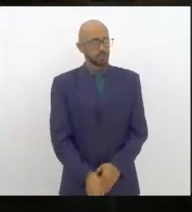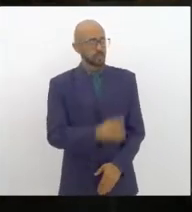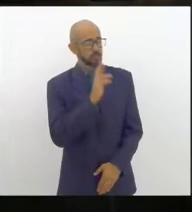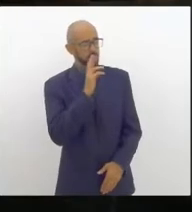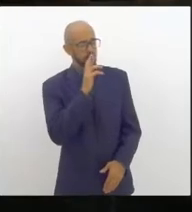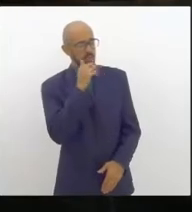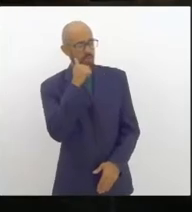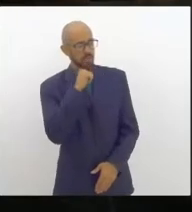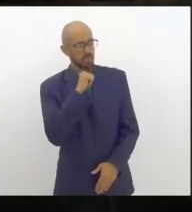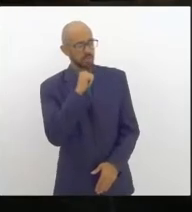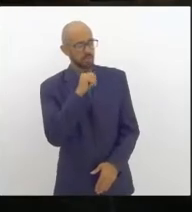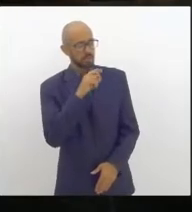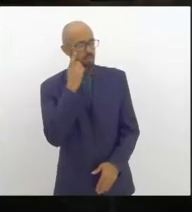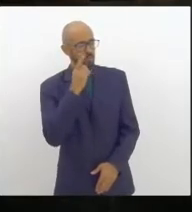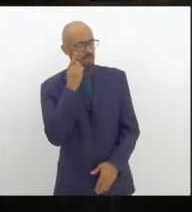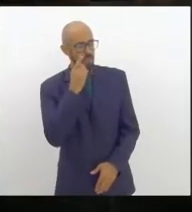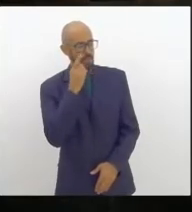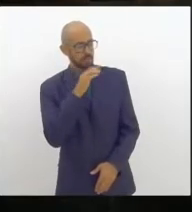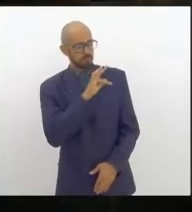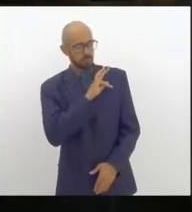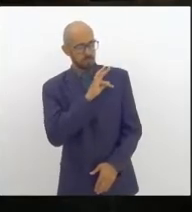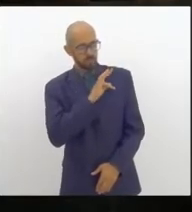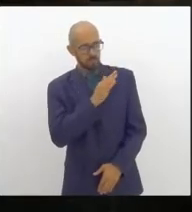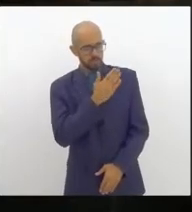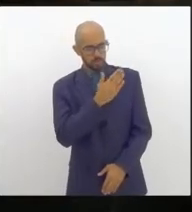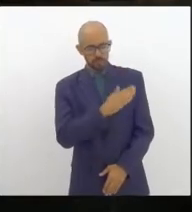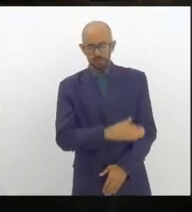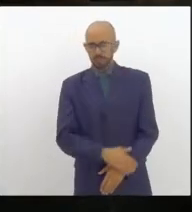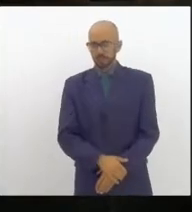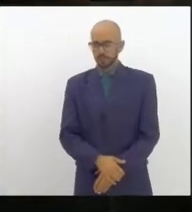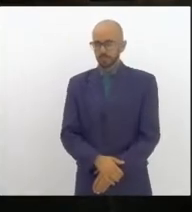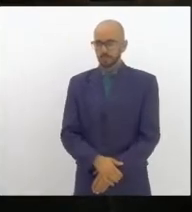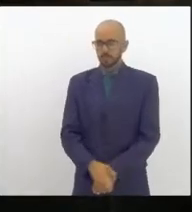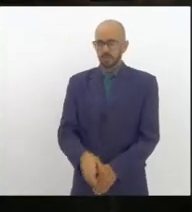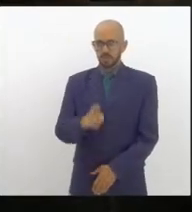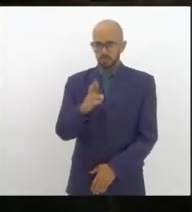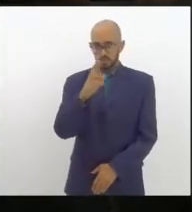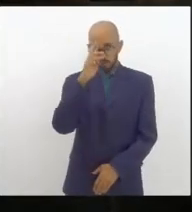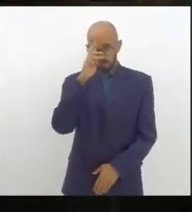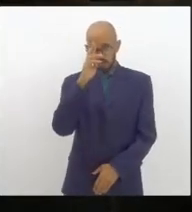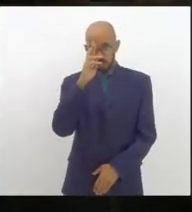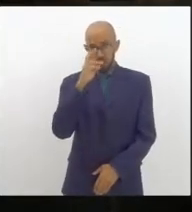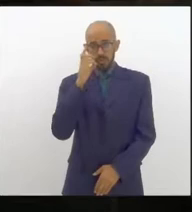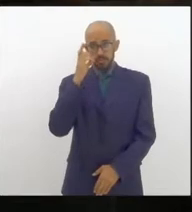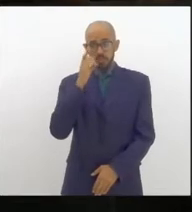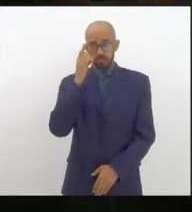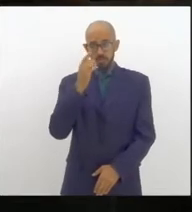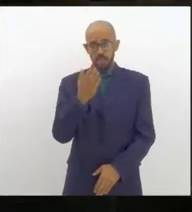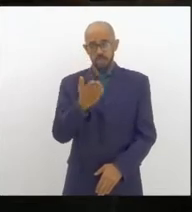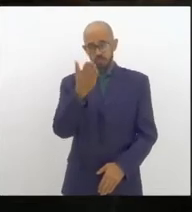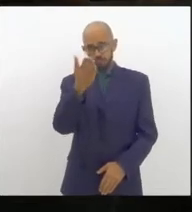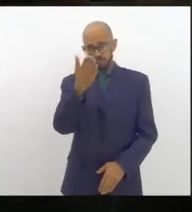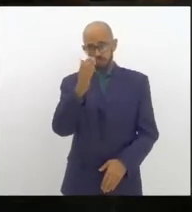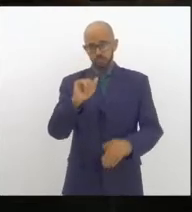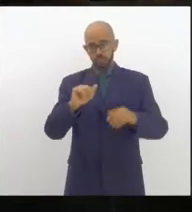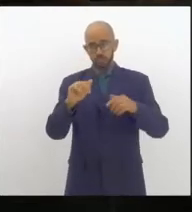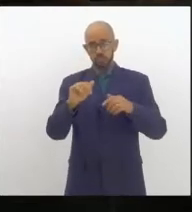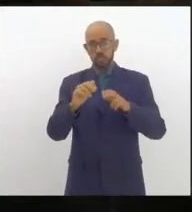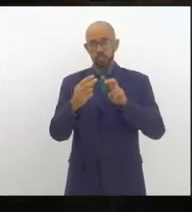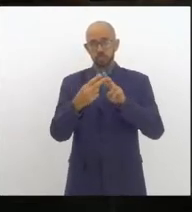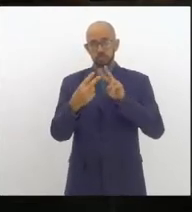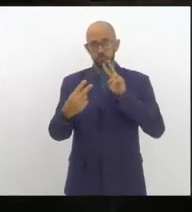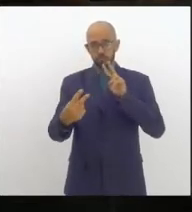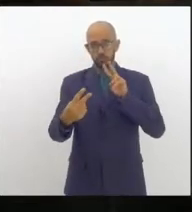deputada Martha Rocha senhoras e senhores deputados que nos assistem